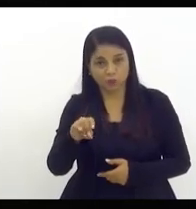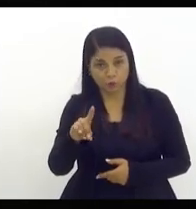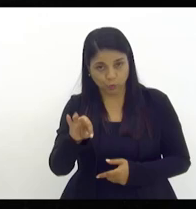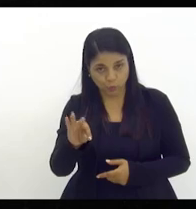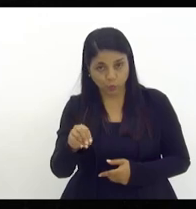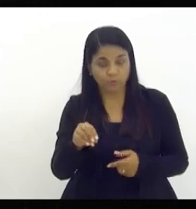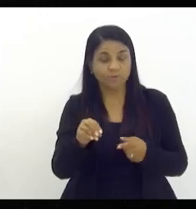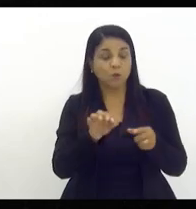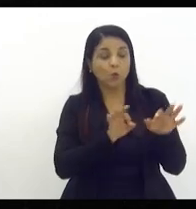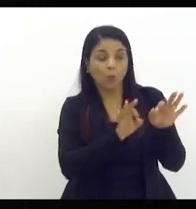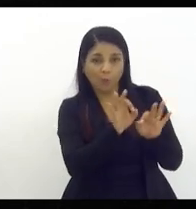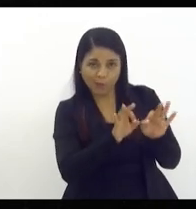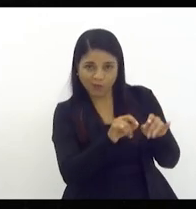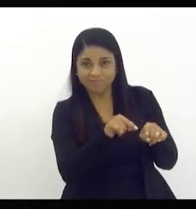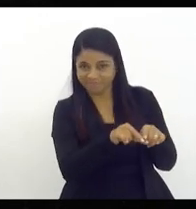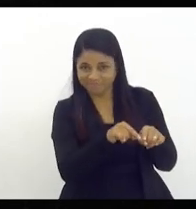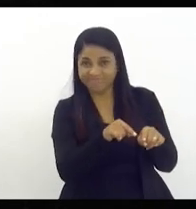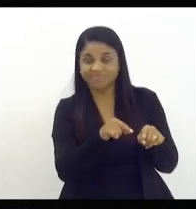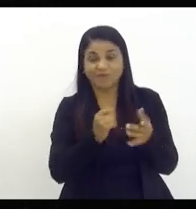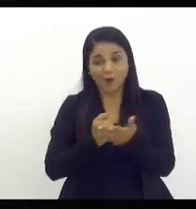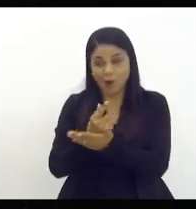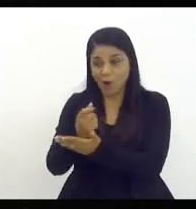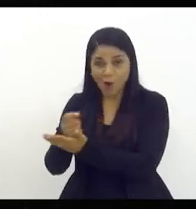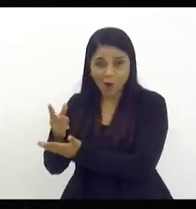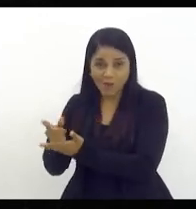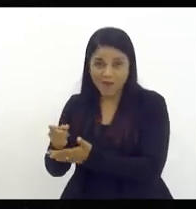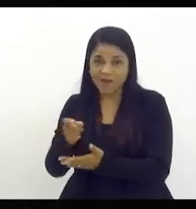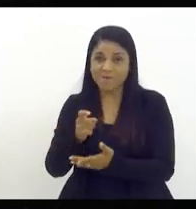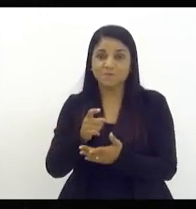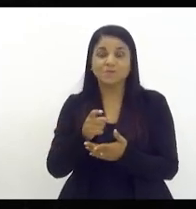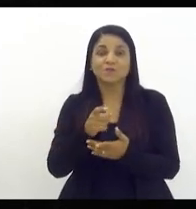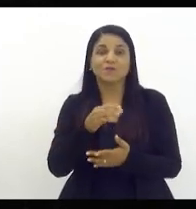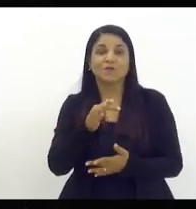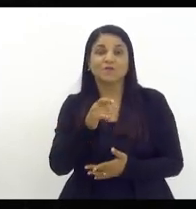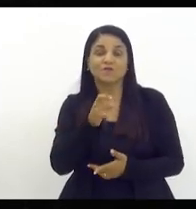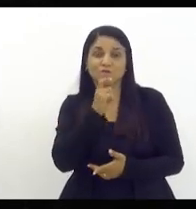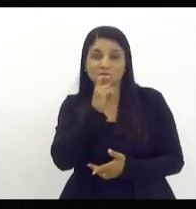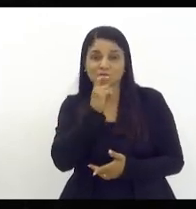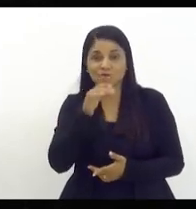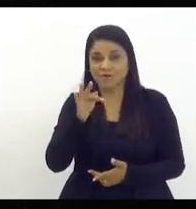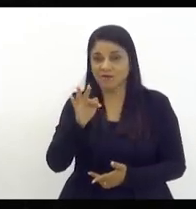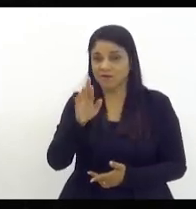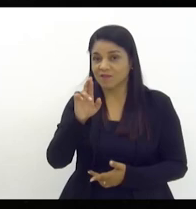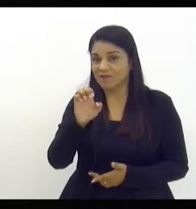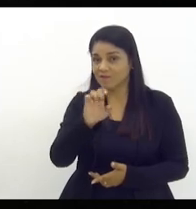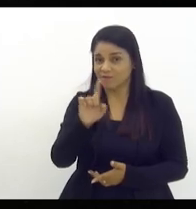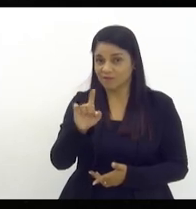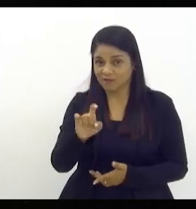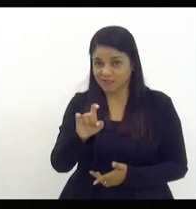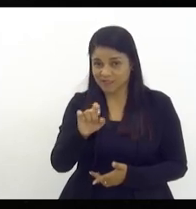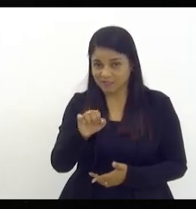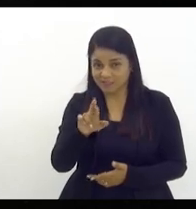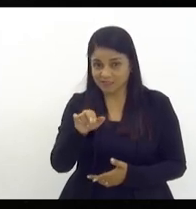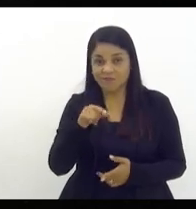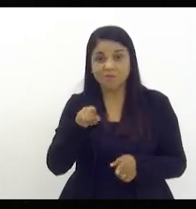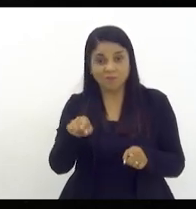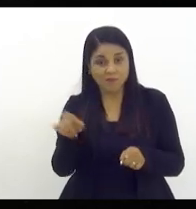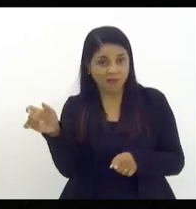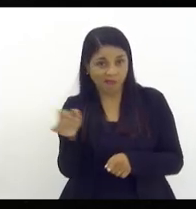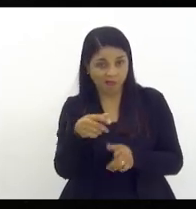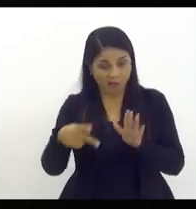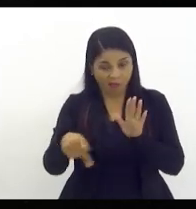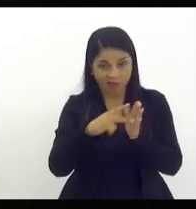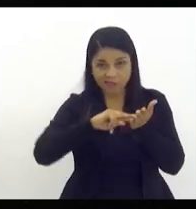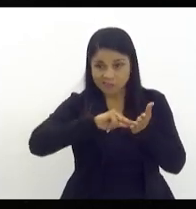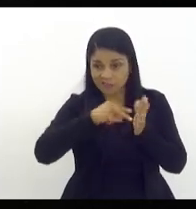poder comprar algo que para muita gente é insignificante, que é um pequeno freezer, para essas mulheres trata-se de salário e comida